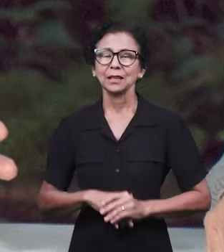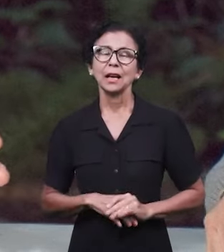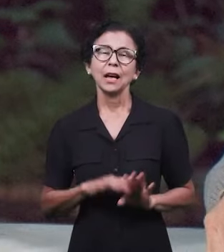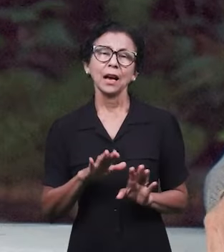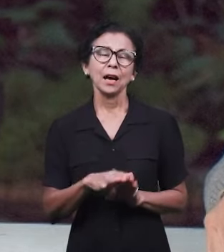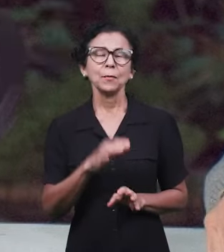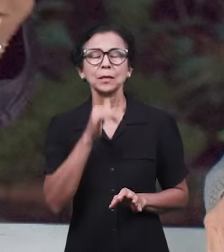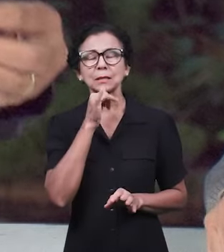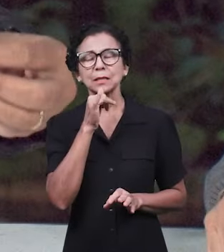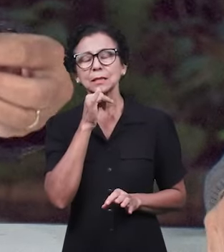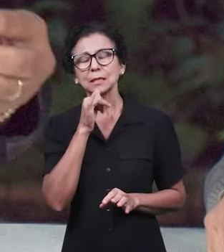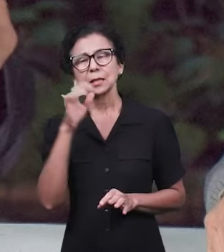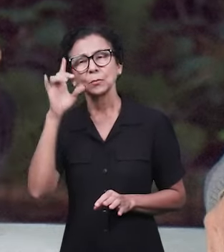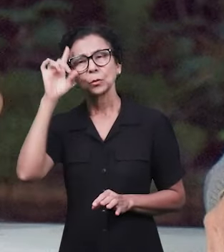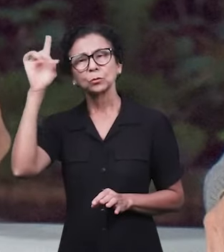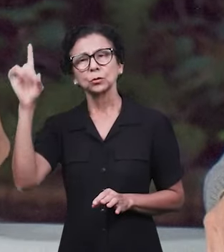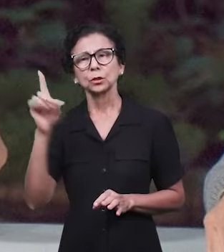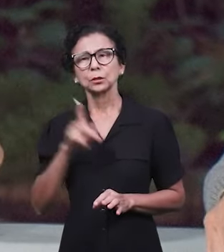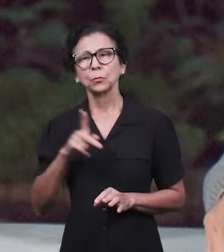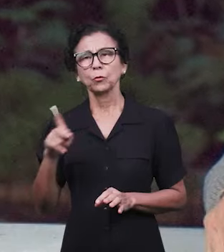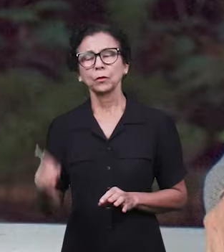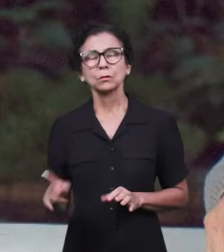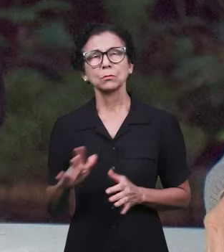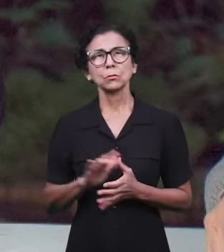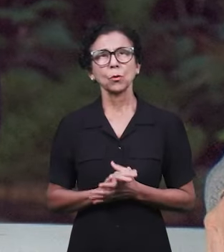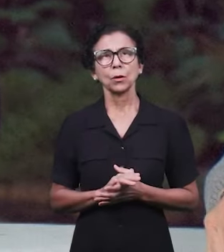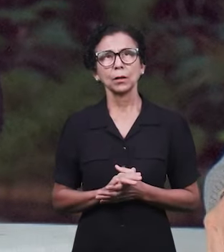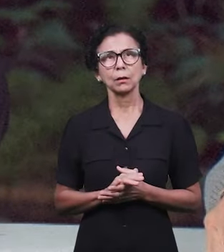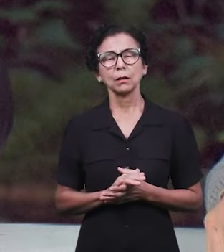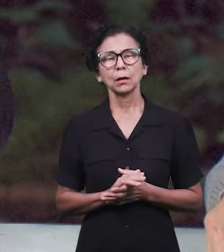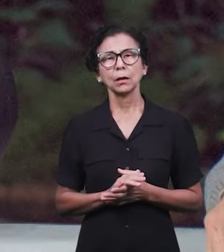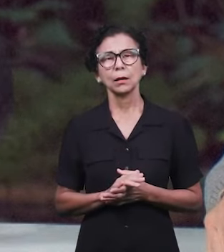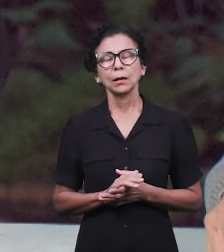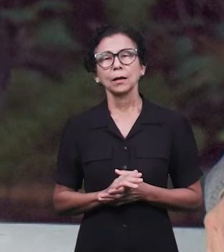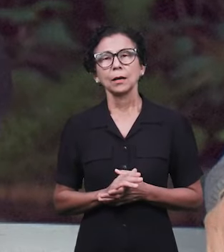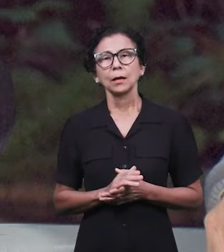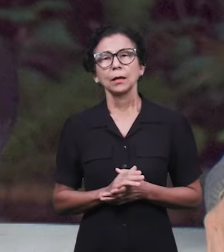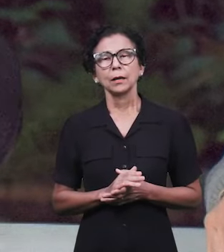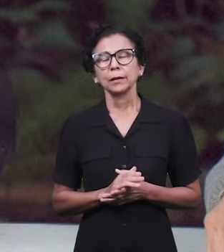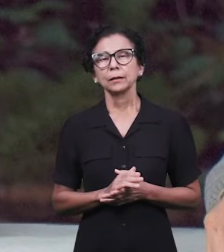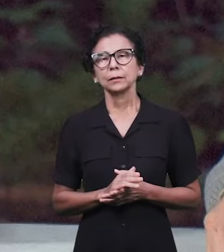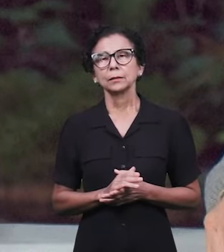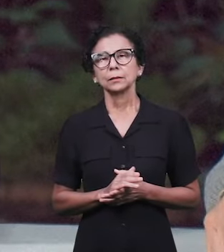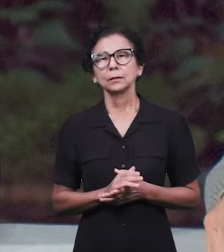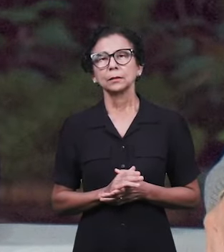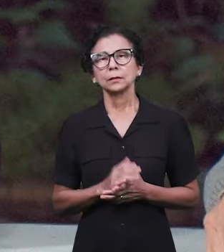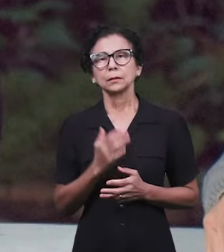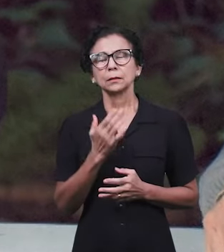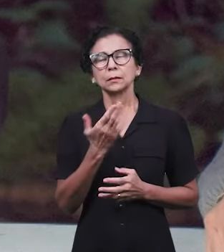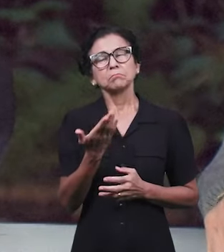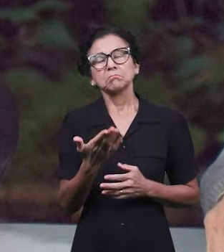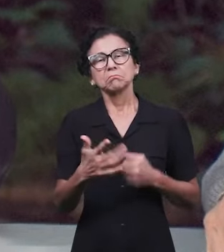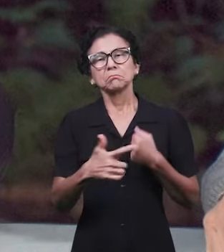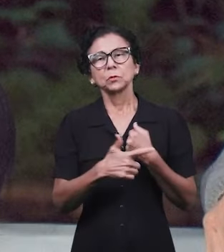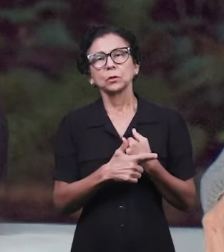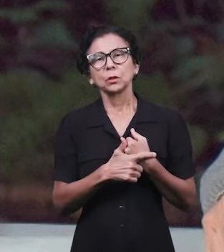observar, assistir esta família, e nós podemos acolher com paz do Senhor